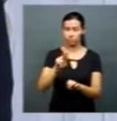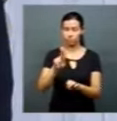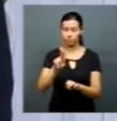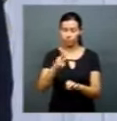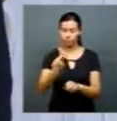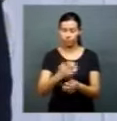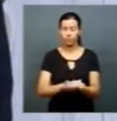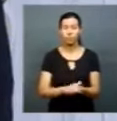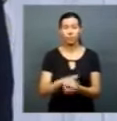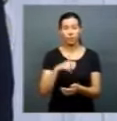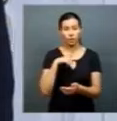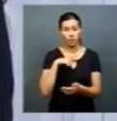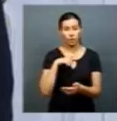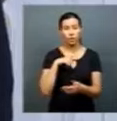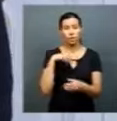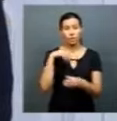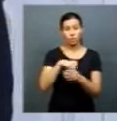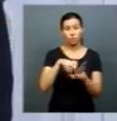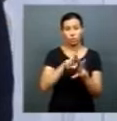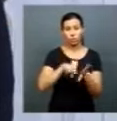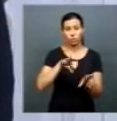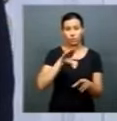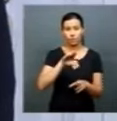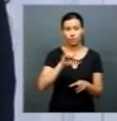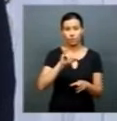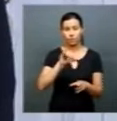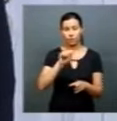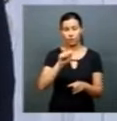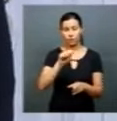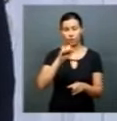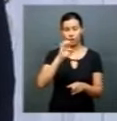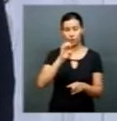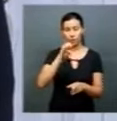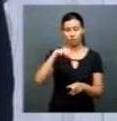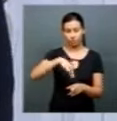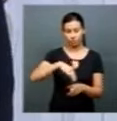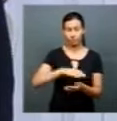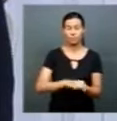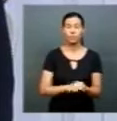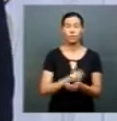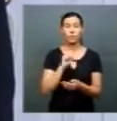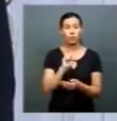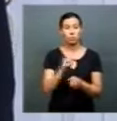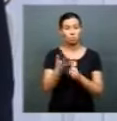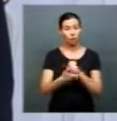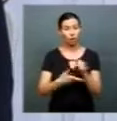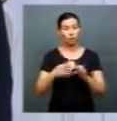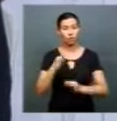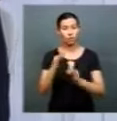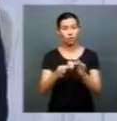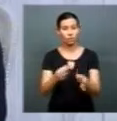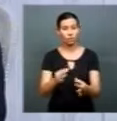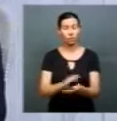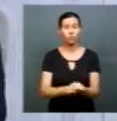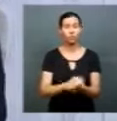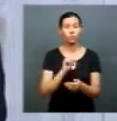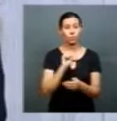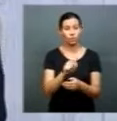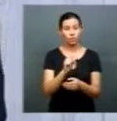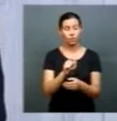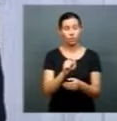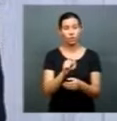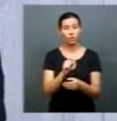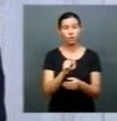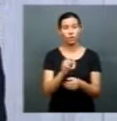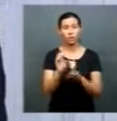de base tecnológica, cujo nosso objetivo é abrigar empresas cujos produtos, processos ou serviços